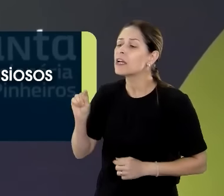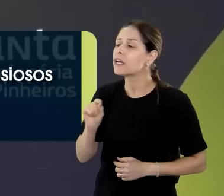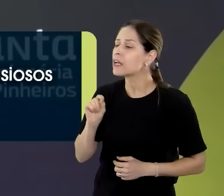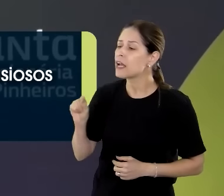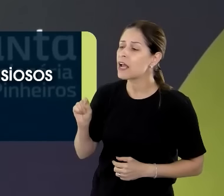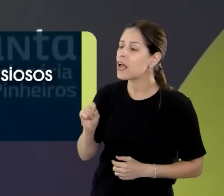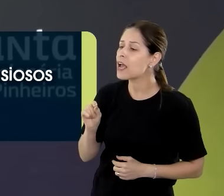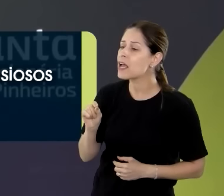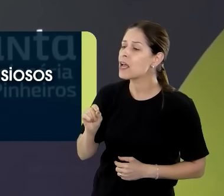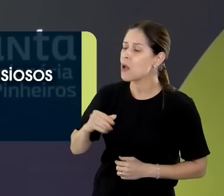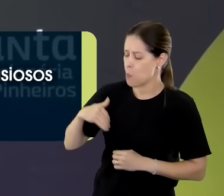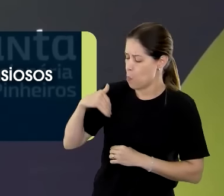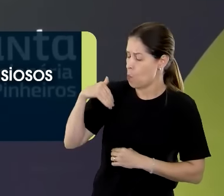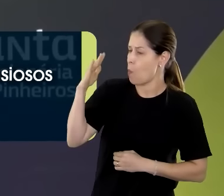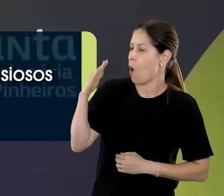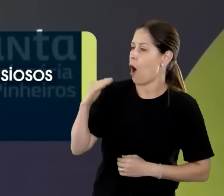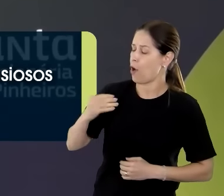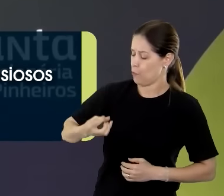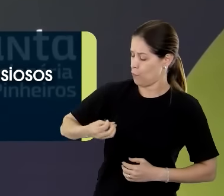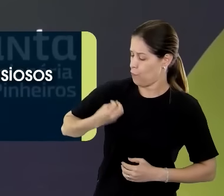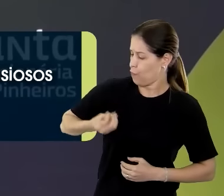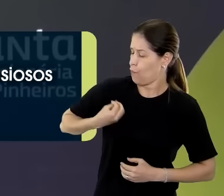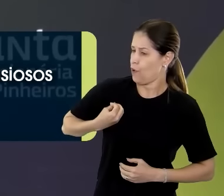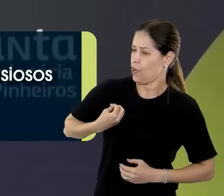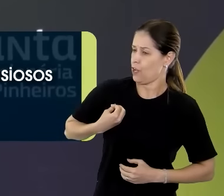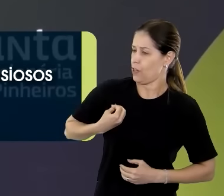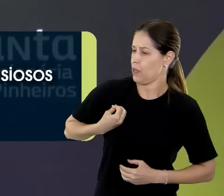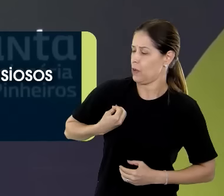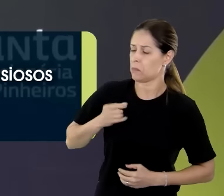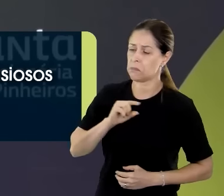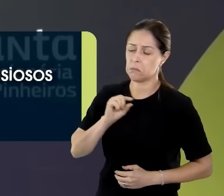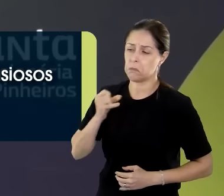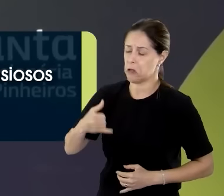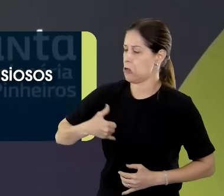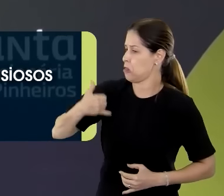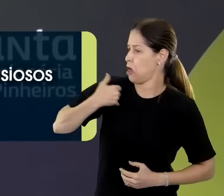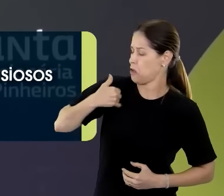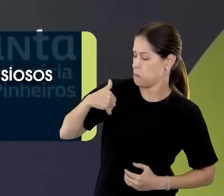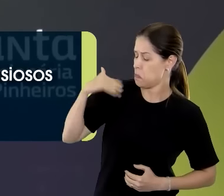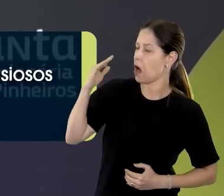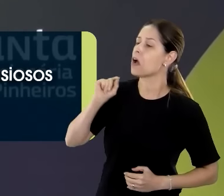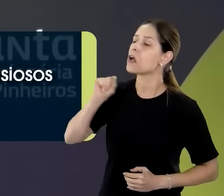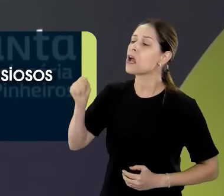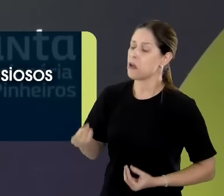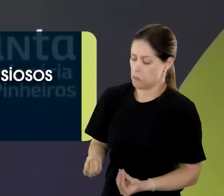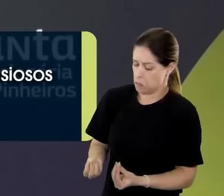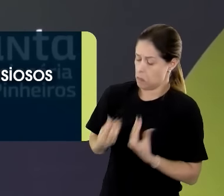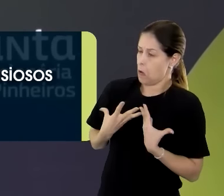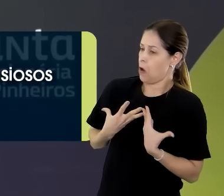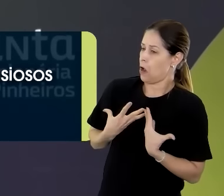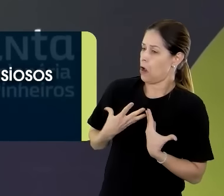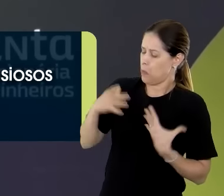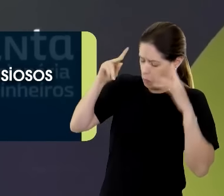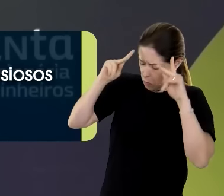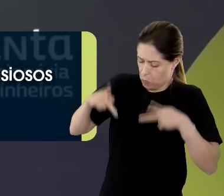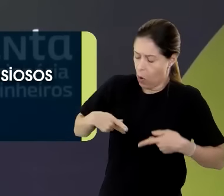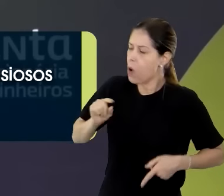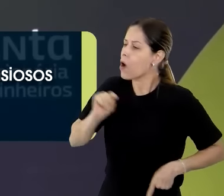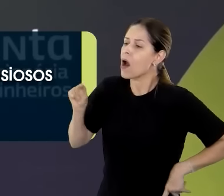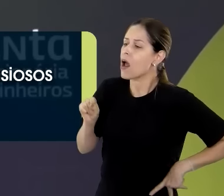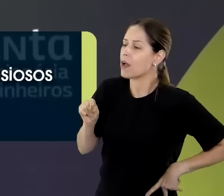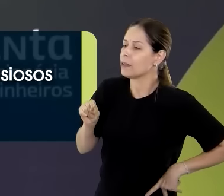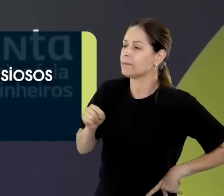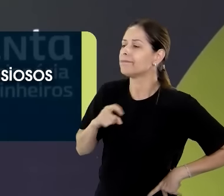vida? Se, portanto, nada podeis fazer quanto às coisas mínimas, por que